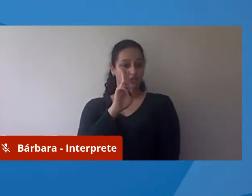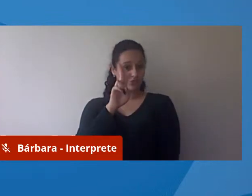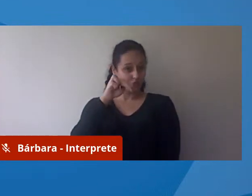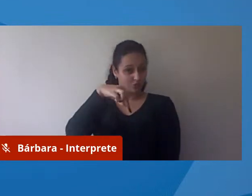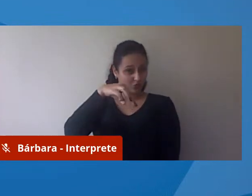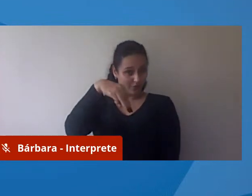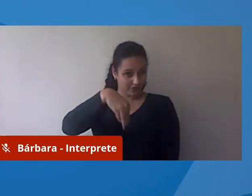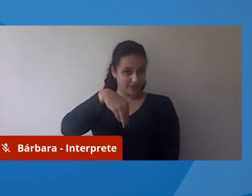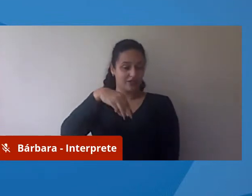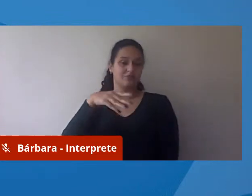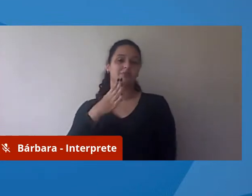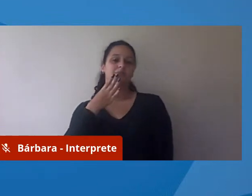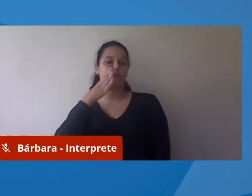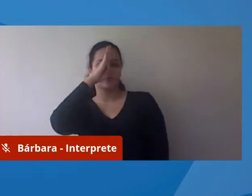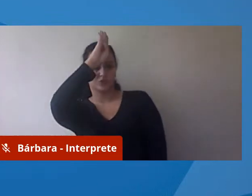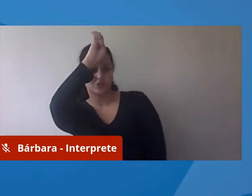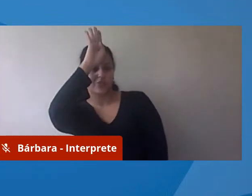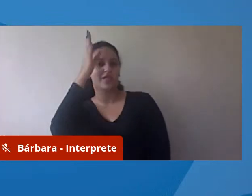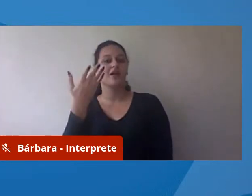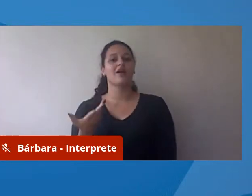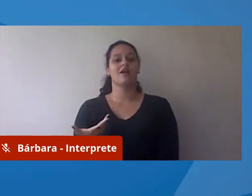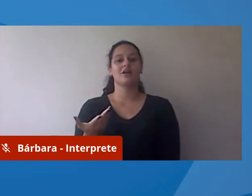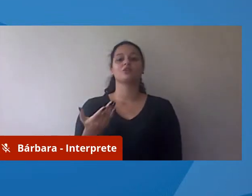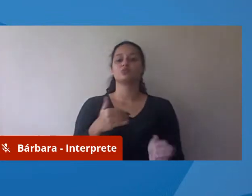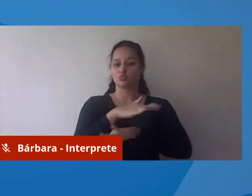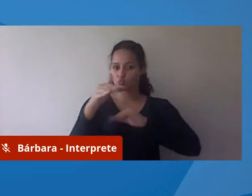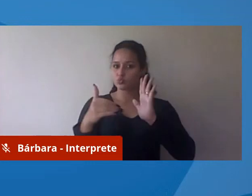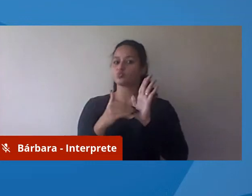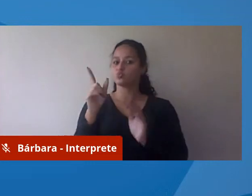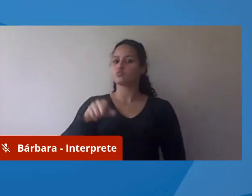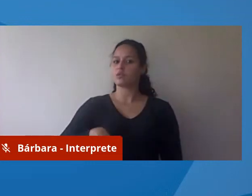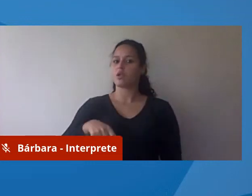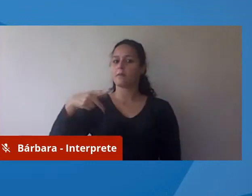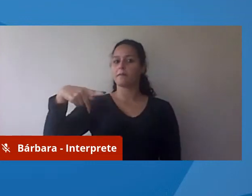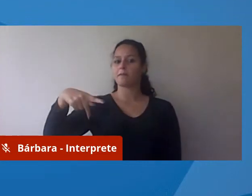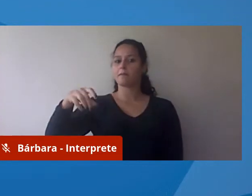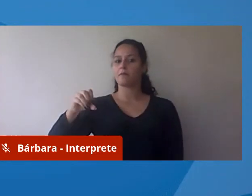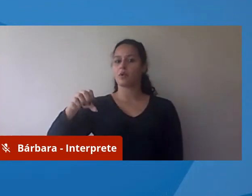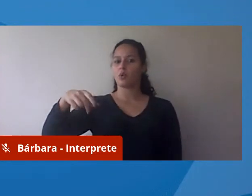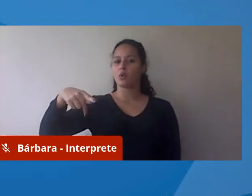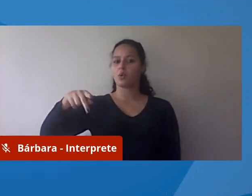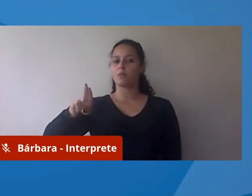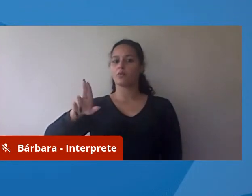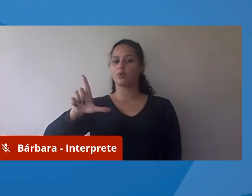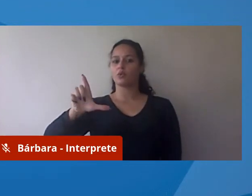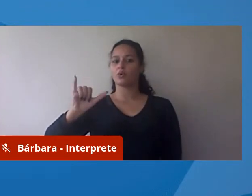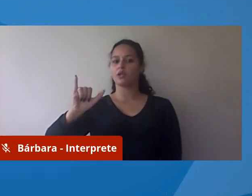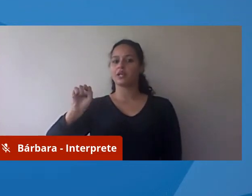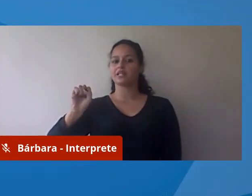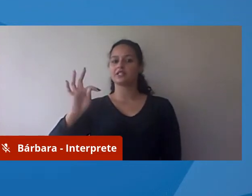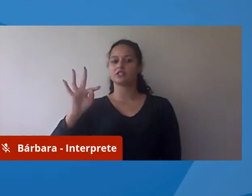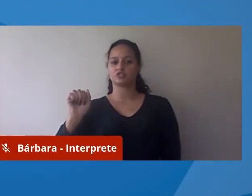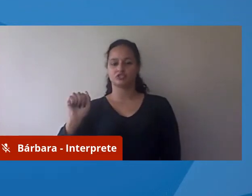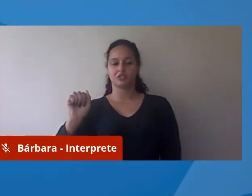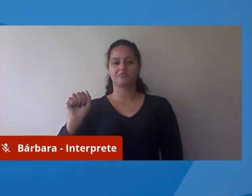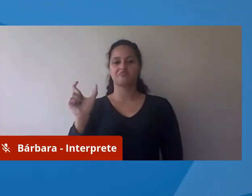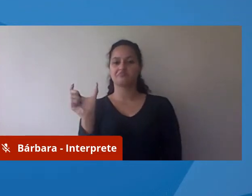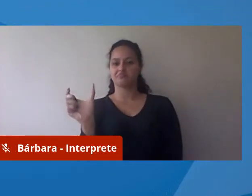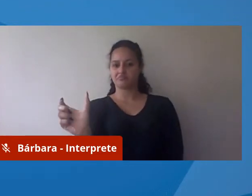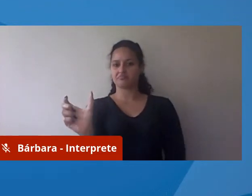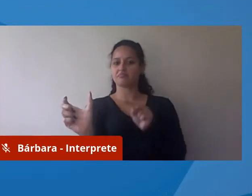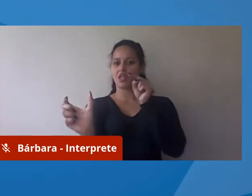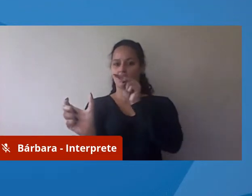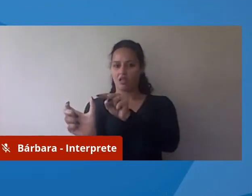Marine Le Pen, populista. Bem, eu acho que essa terminologia é usada pela mídia,